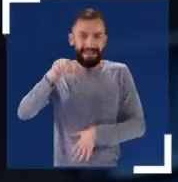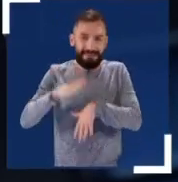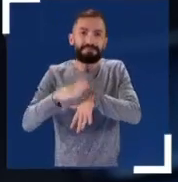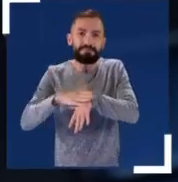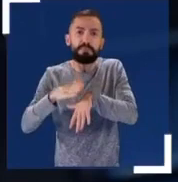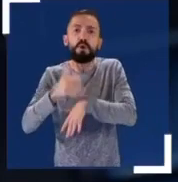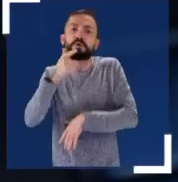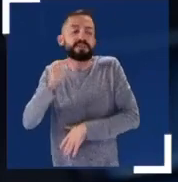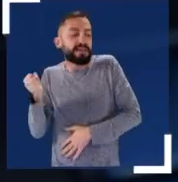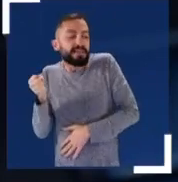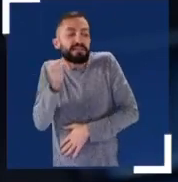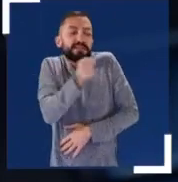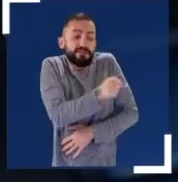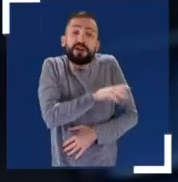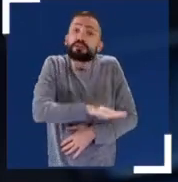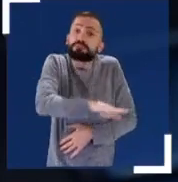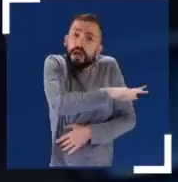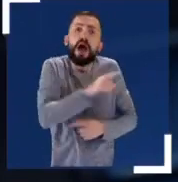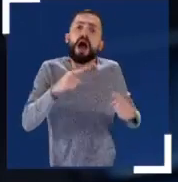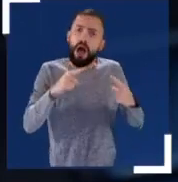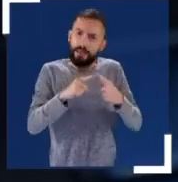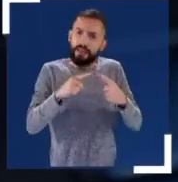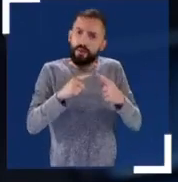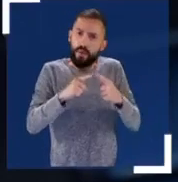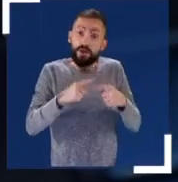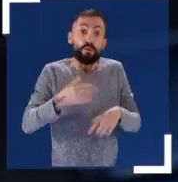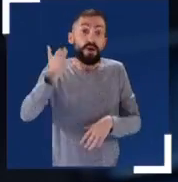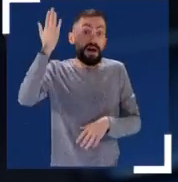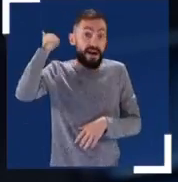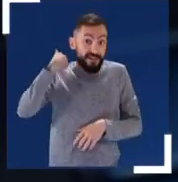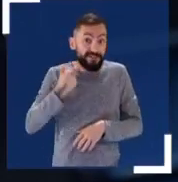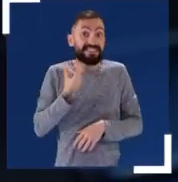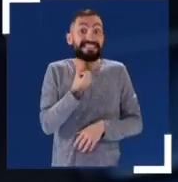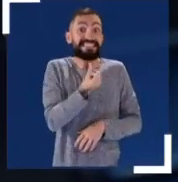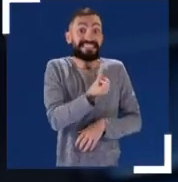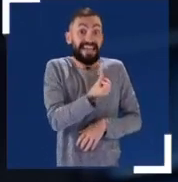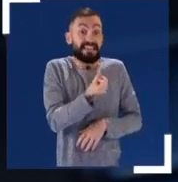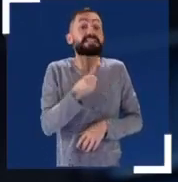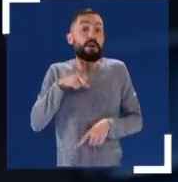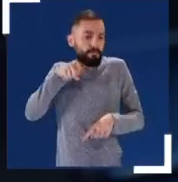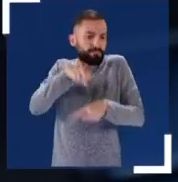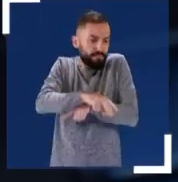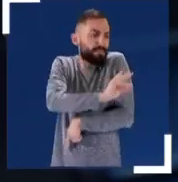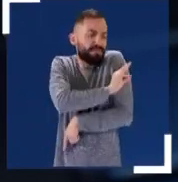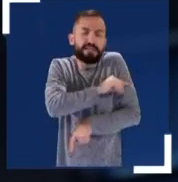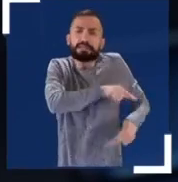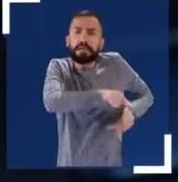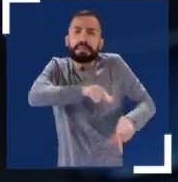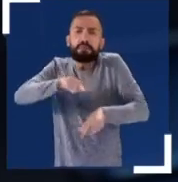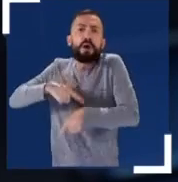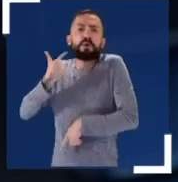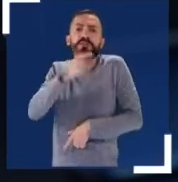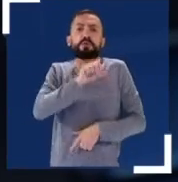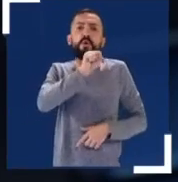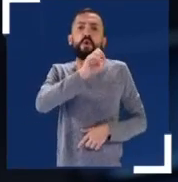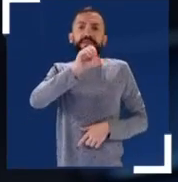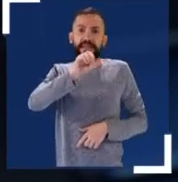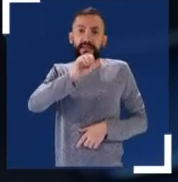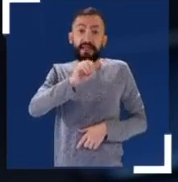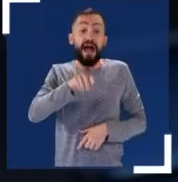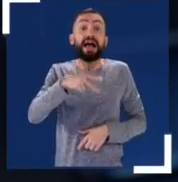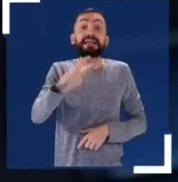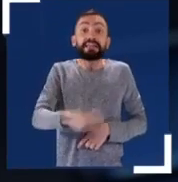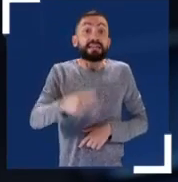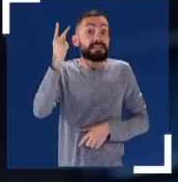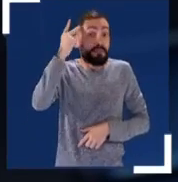num local adequado. E quando eu entrei, eram 6, quando eu saí eram 80. É uma prioridade para mim zerar a fila de creche em São Paulo. Queria saber